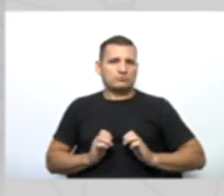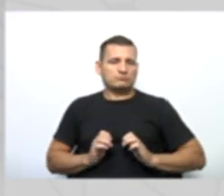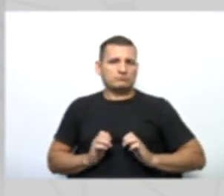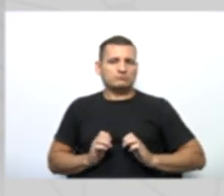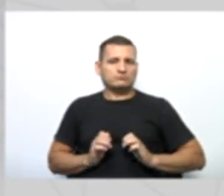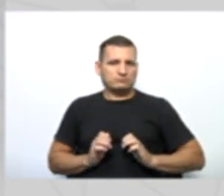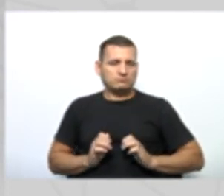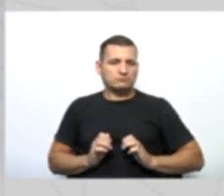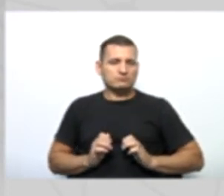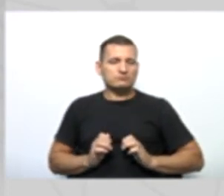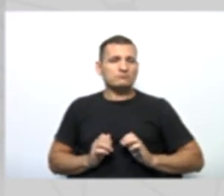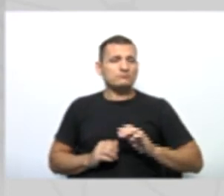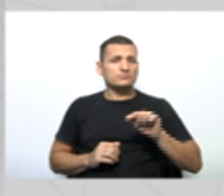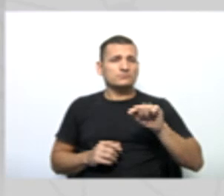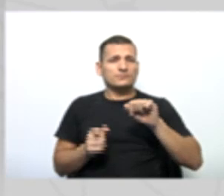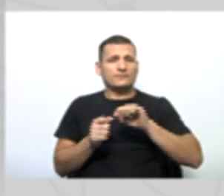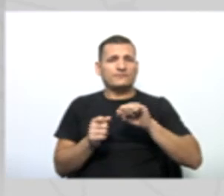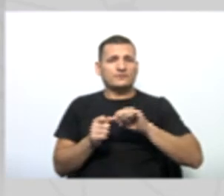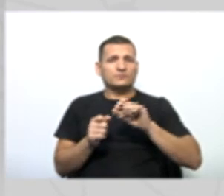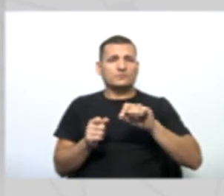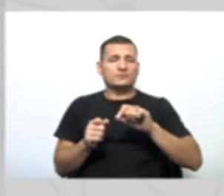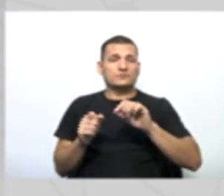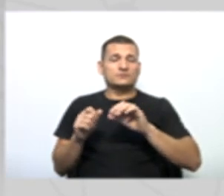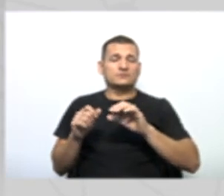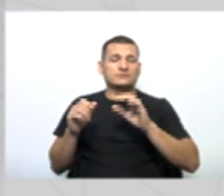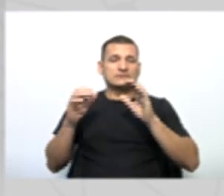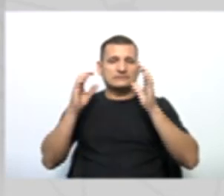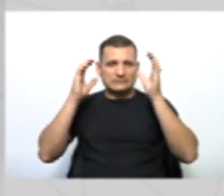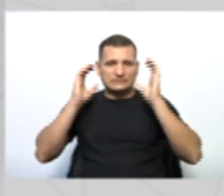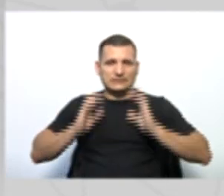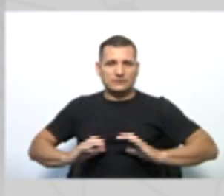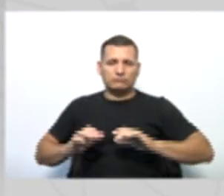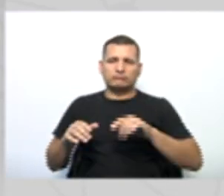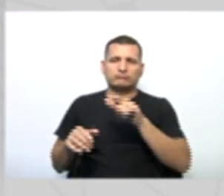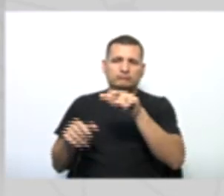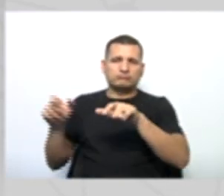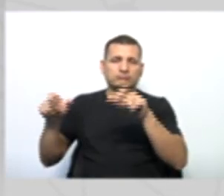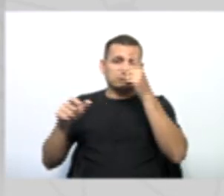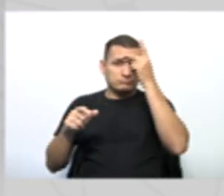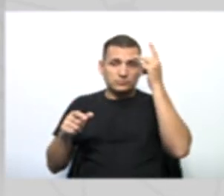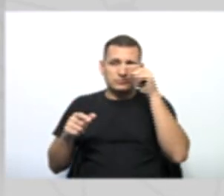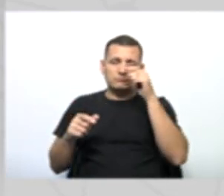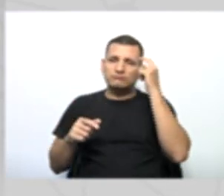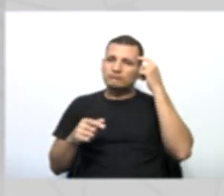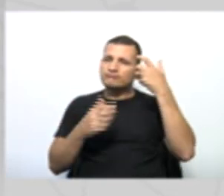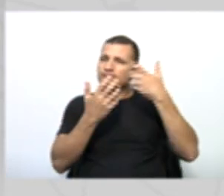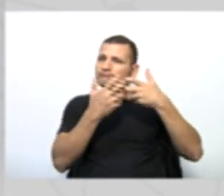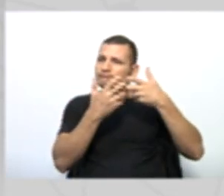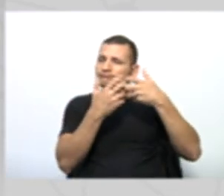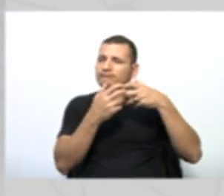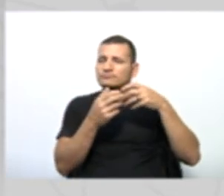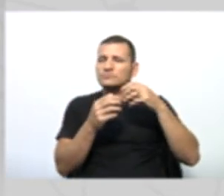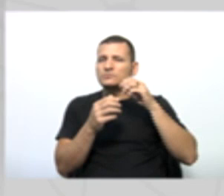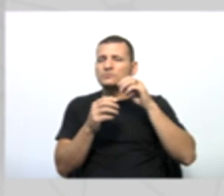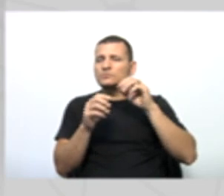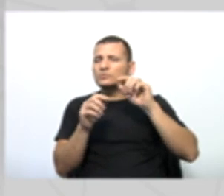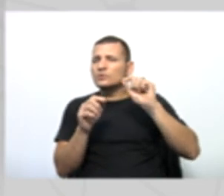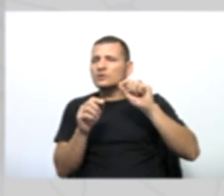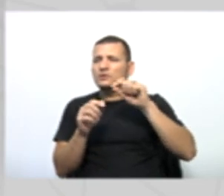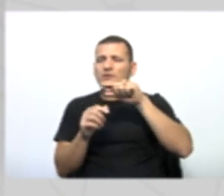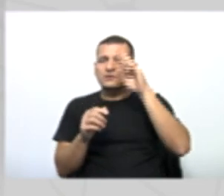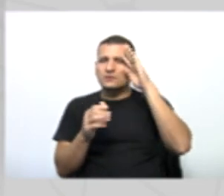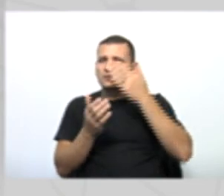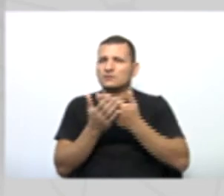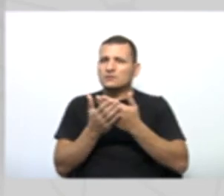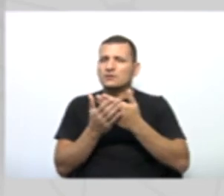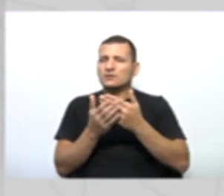fazer os próprios concidadãos pensarem de maneira crítica sobre os valores e normas que acreditavam ser